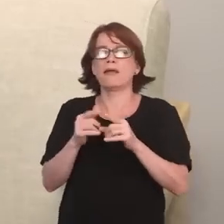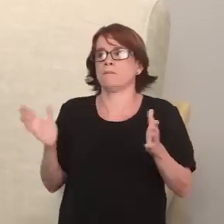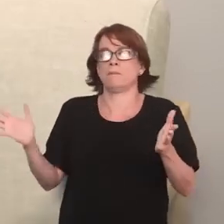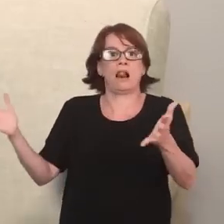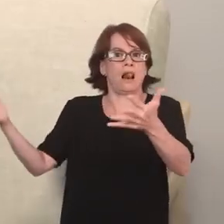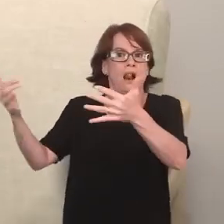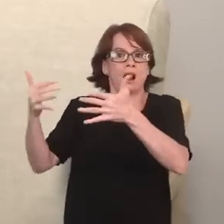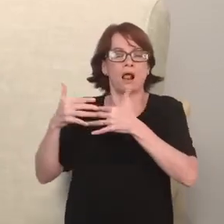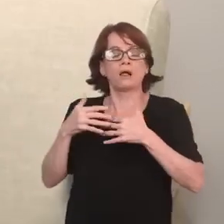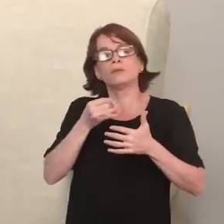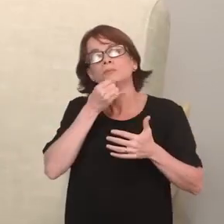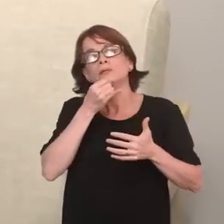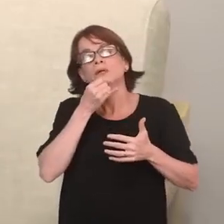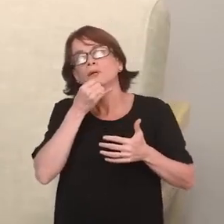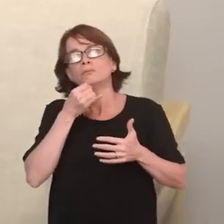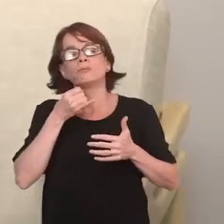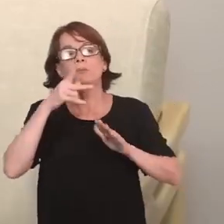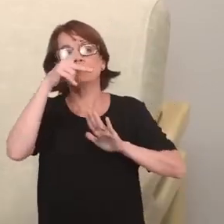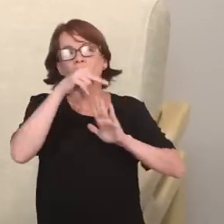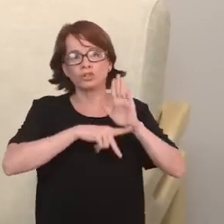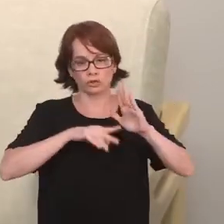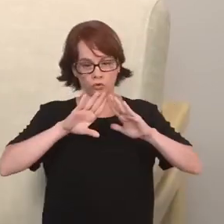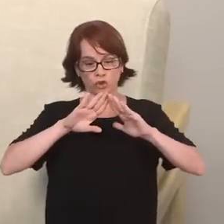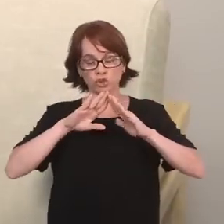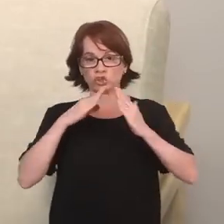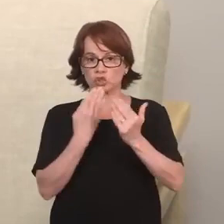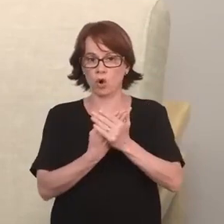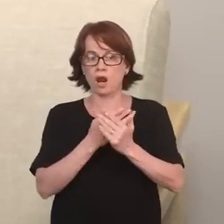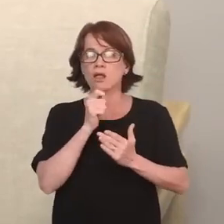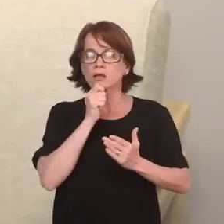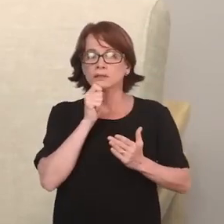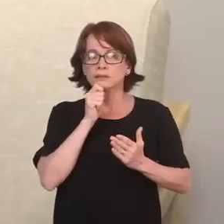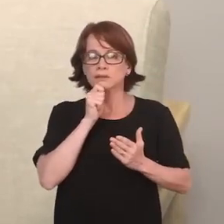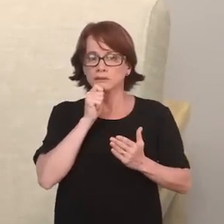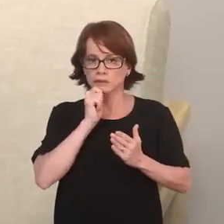projeto como Escola Sem Partido, né, é um projeto que a gente tem que